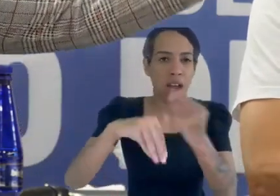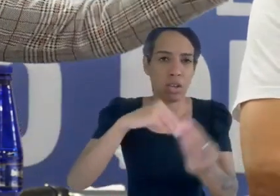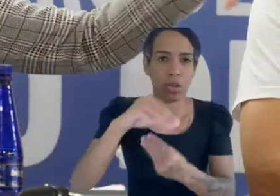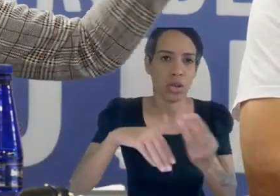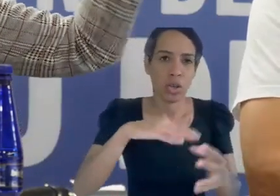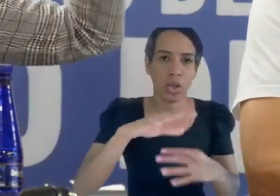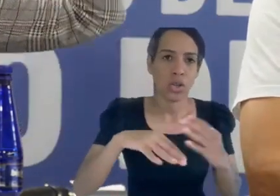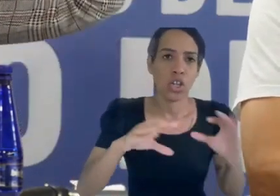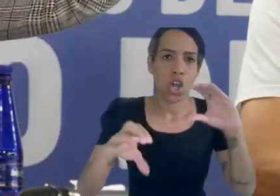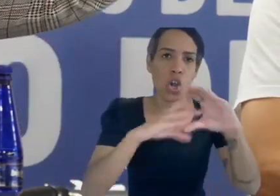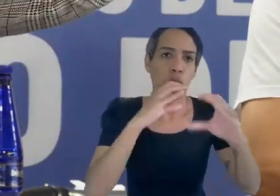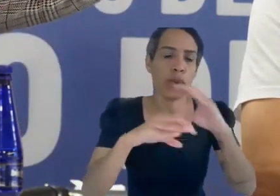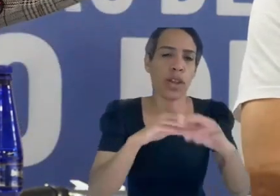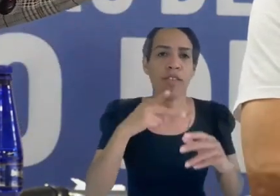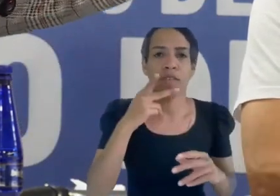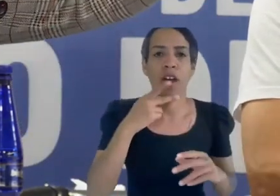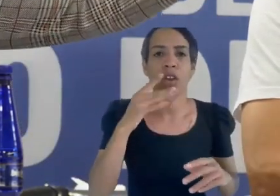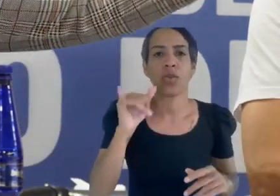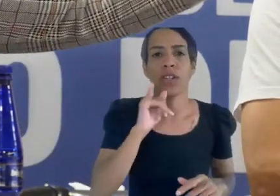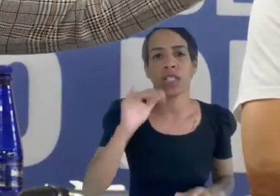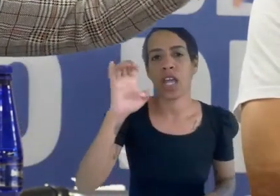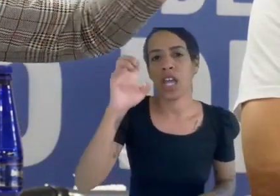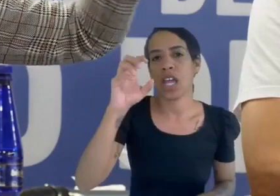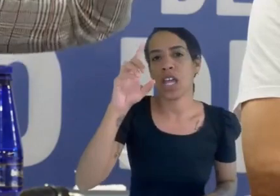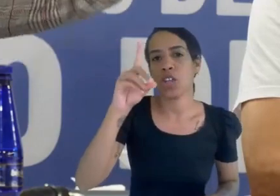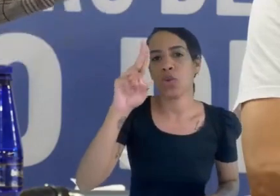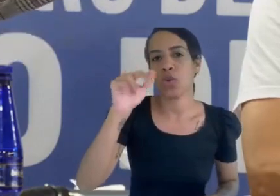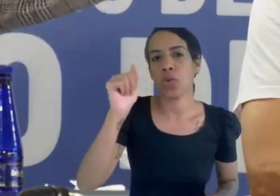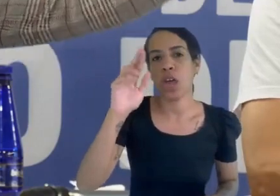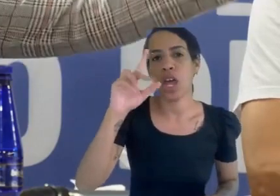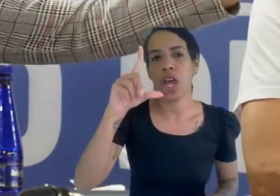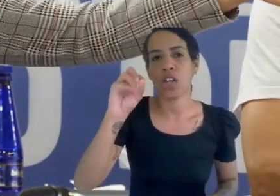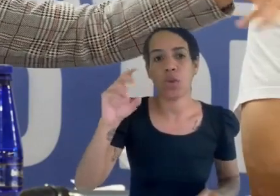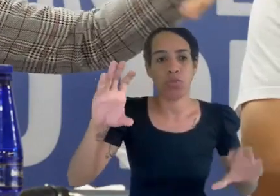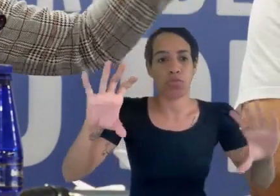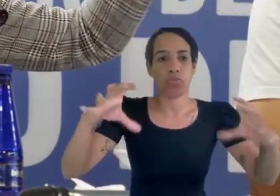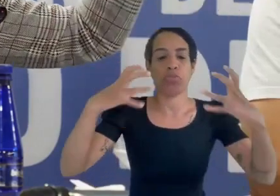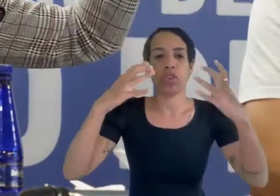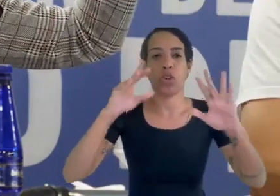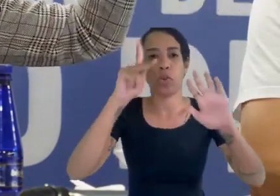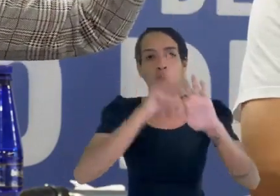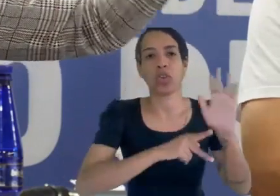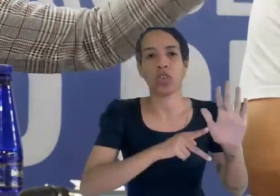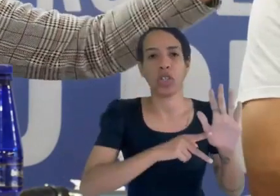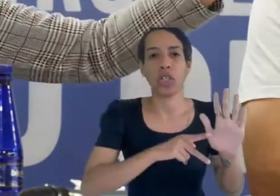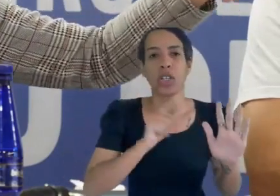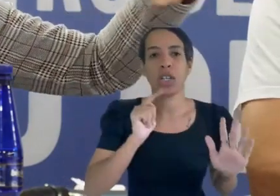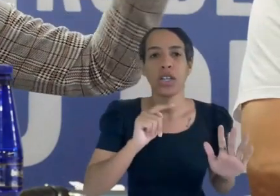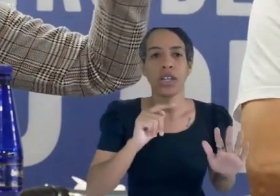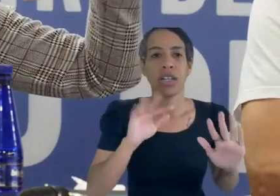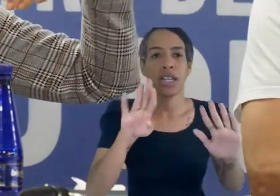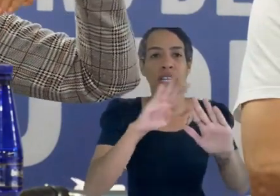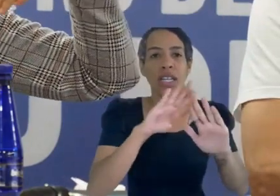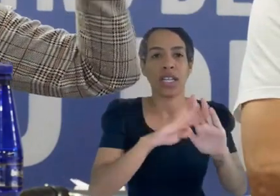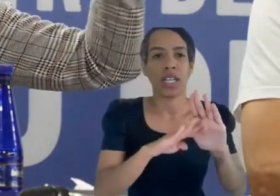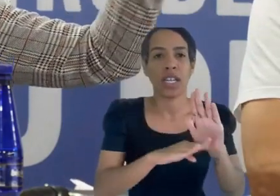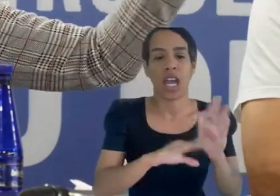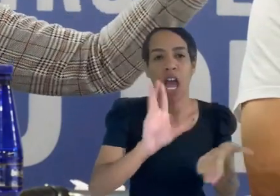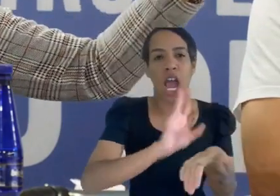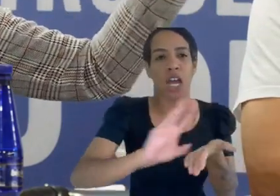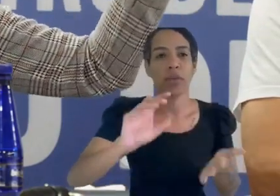chamando a atenção de que o projeto do foro de São Paulo descrito no capítulo 18 diz que